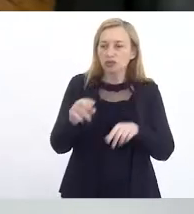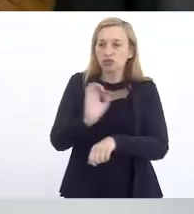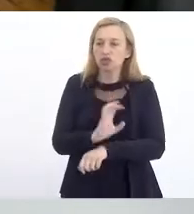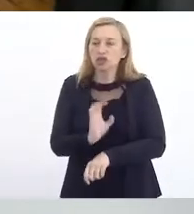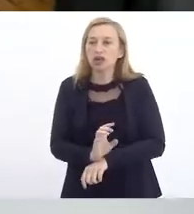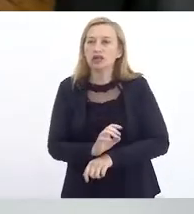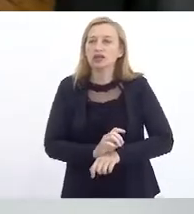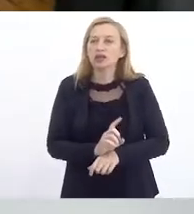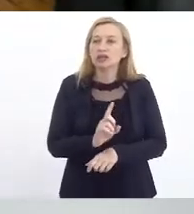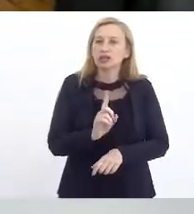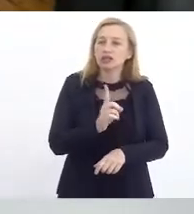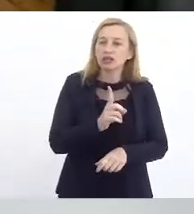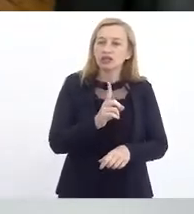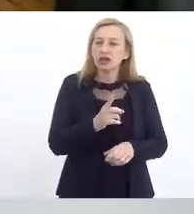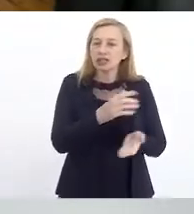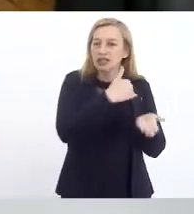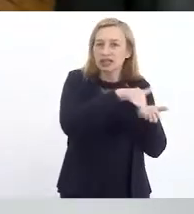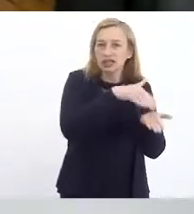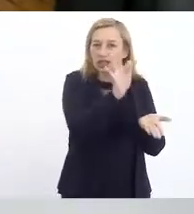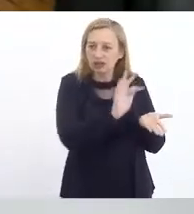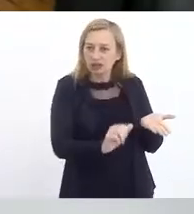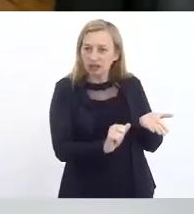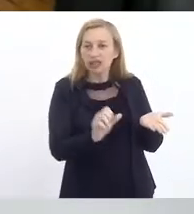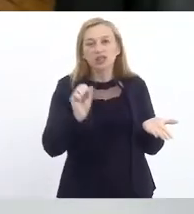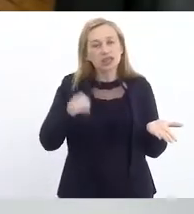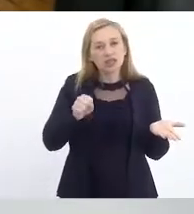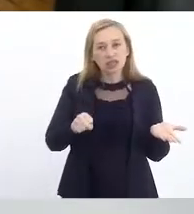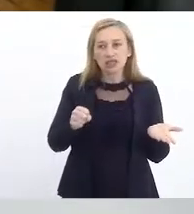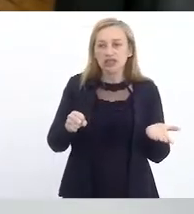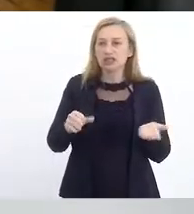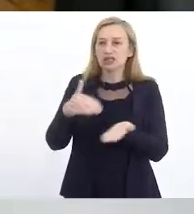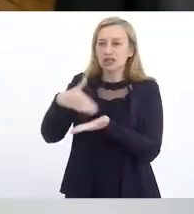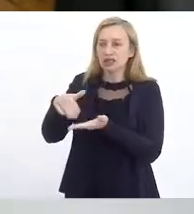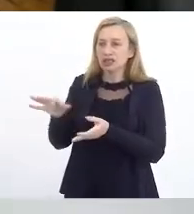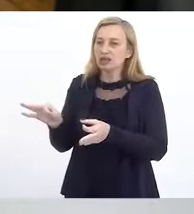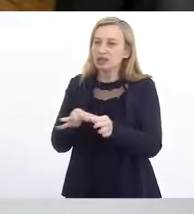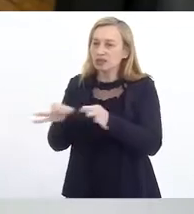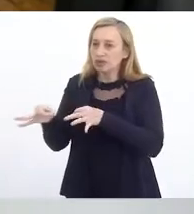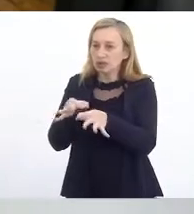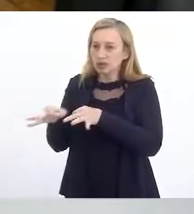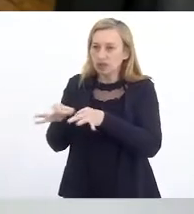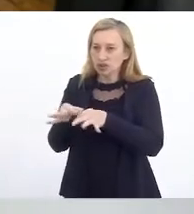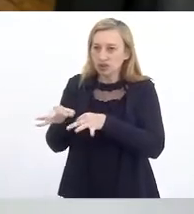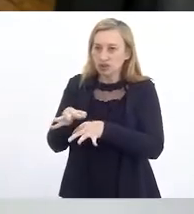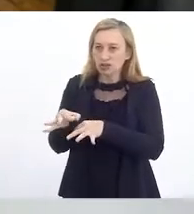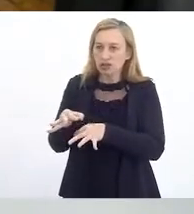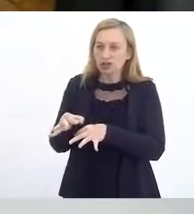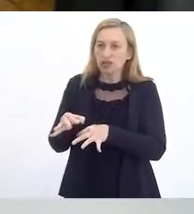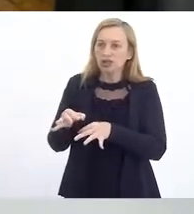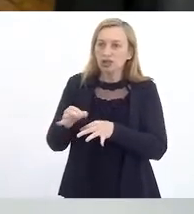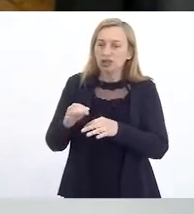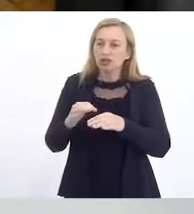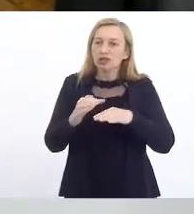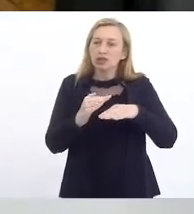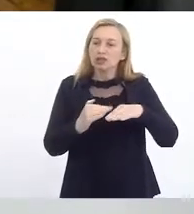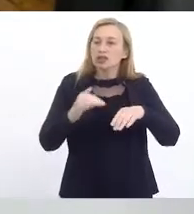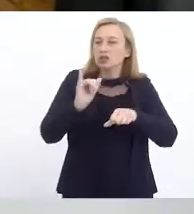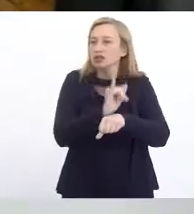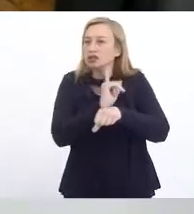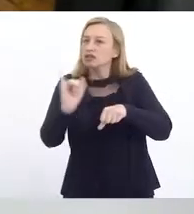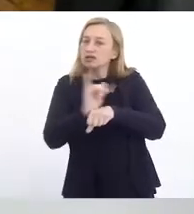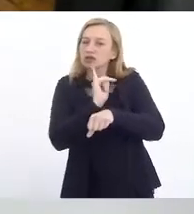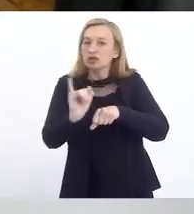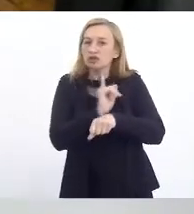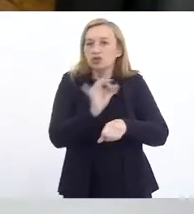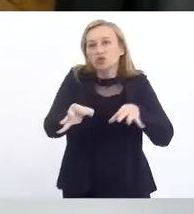custeio, não ficar na Secretaria de Fazenda e sim na Secretaria de Planejamento, e estar subordinado a um planejamento estratégico